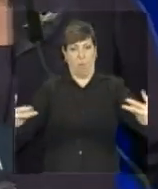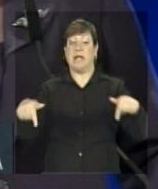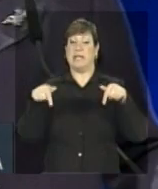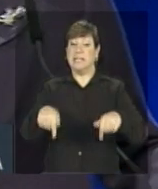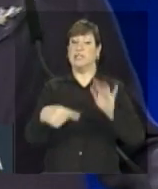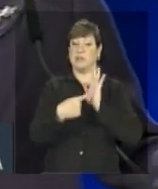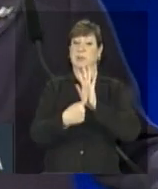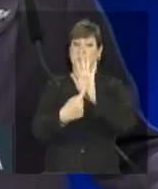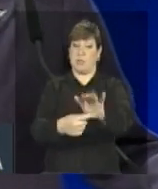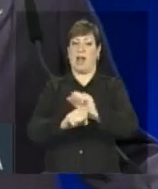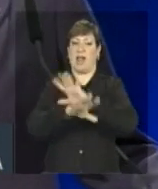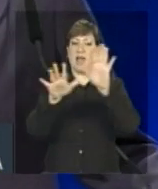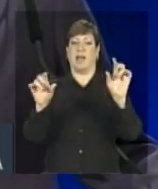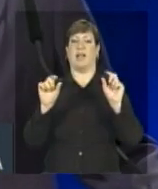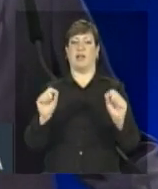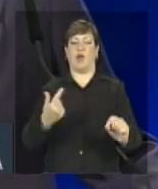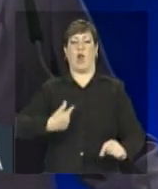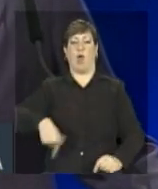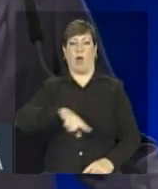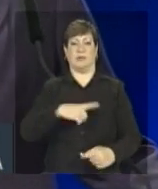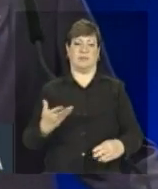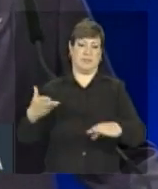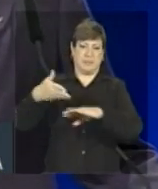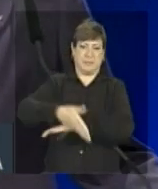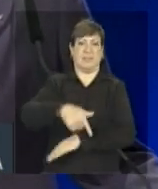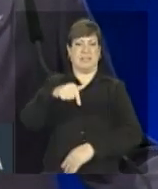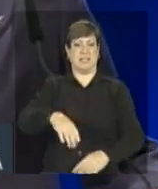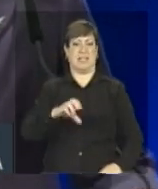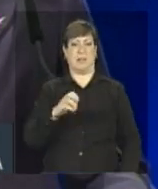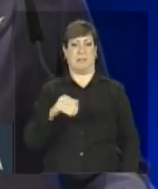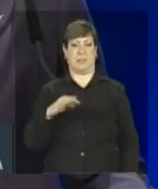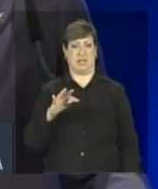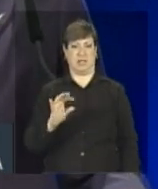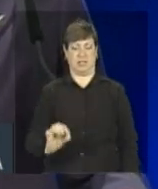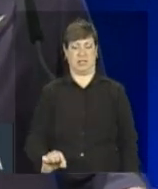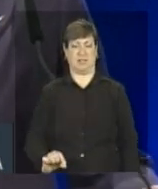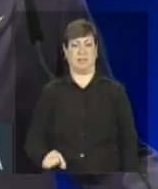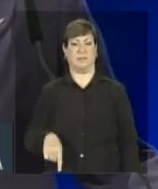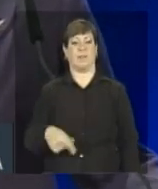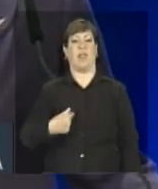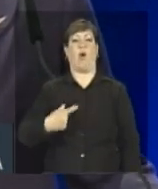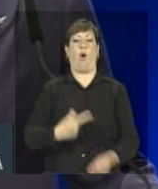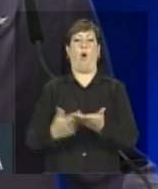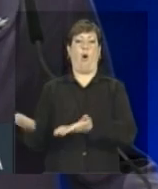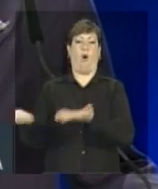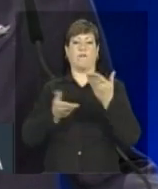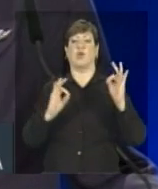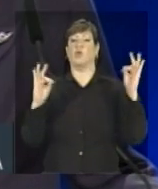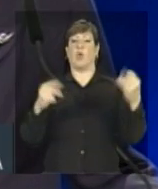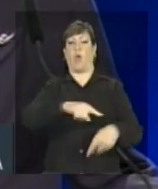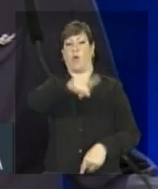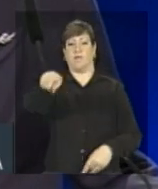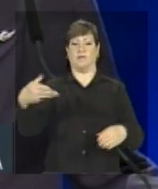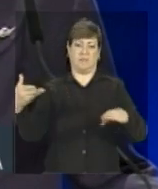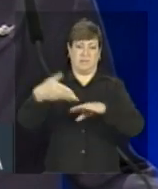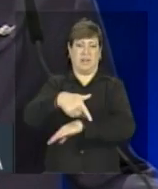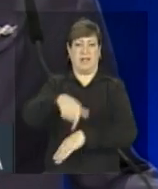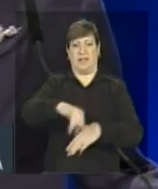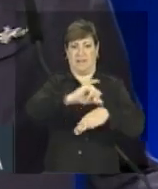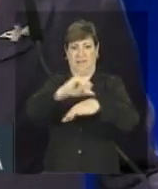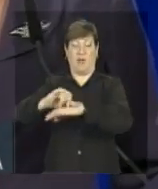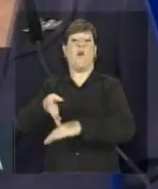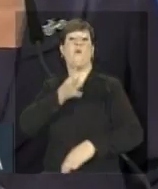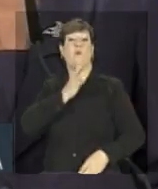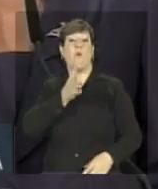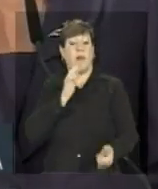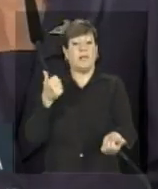evidente em nossa participação na CEBIT. Convido a todos os participantes da feira a